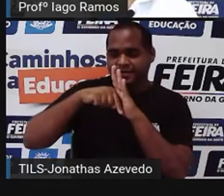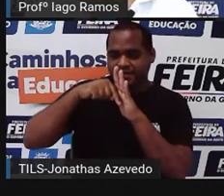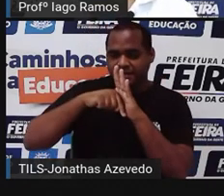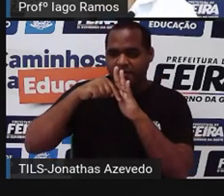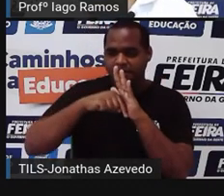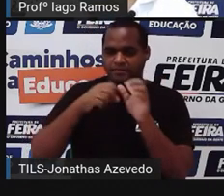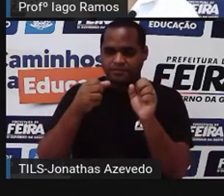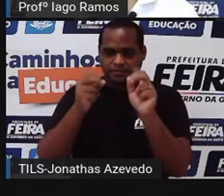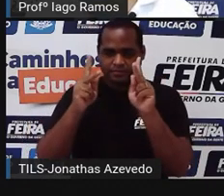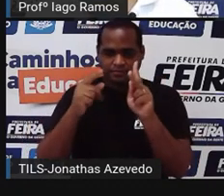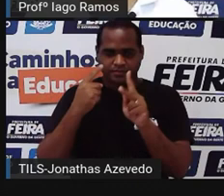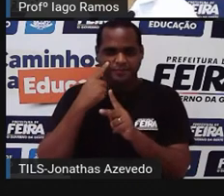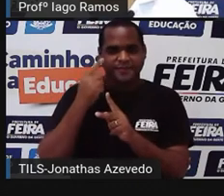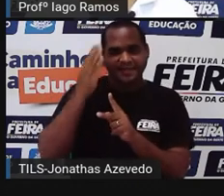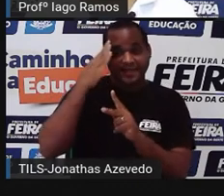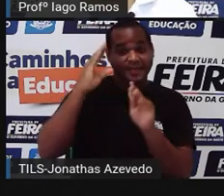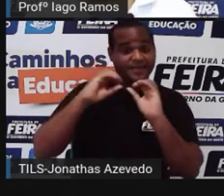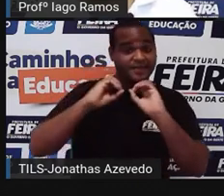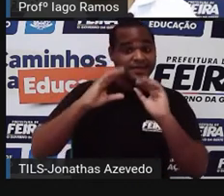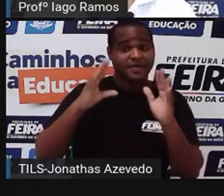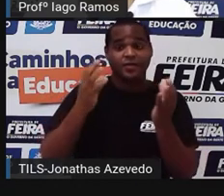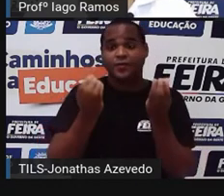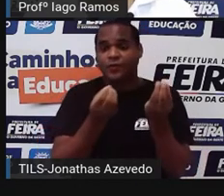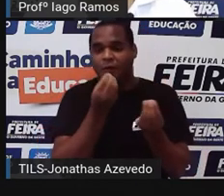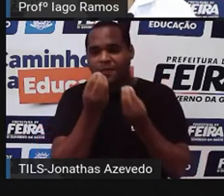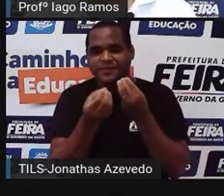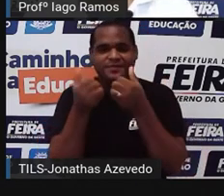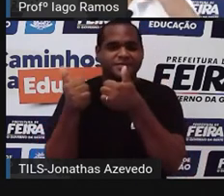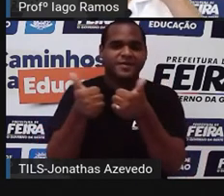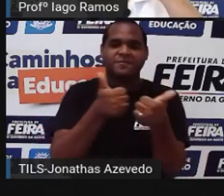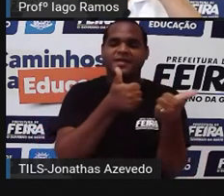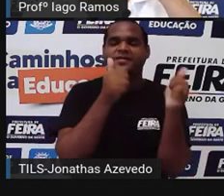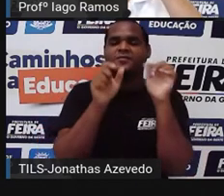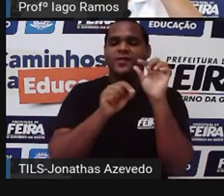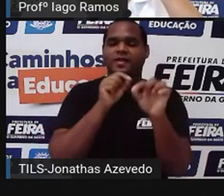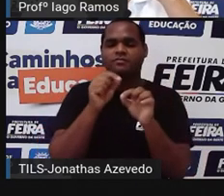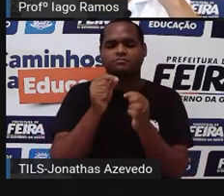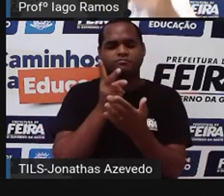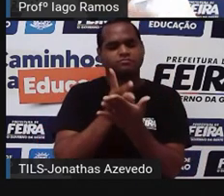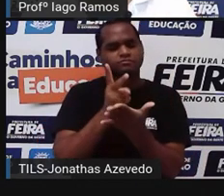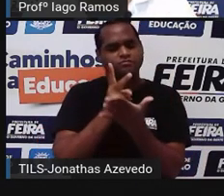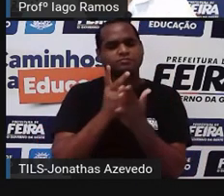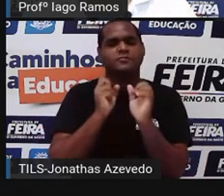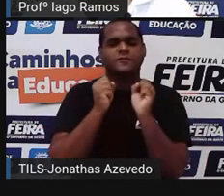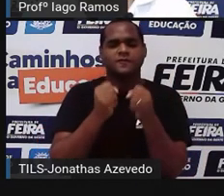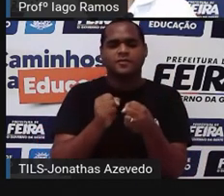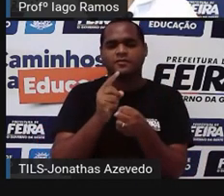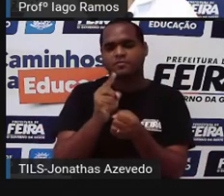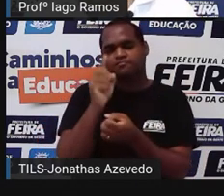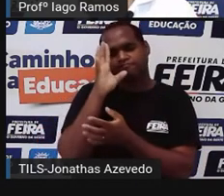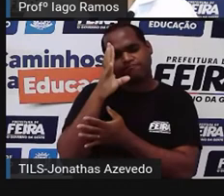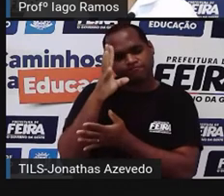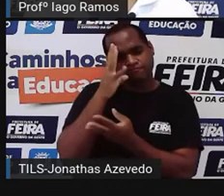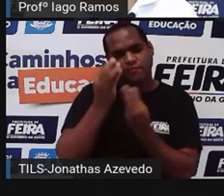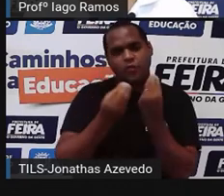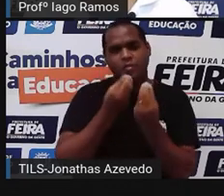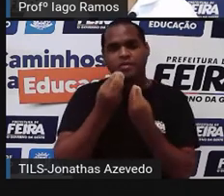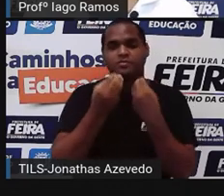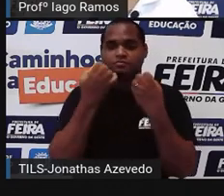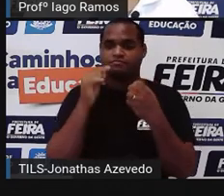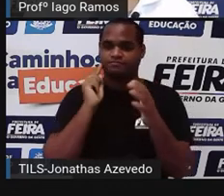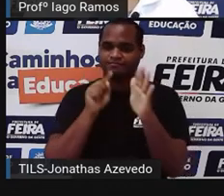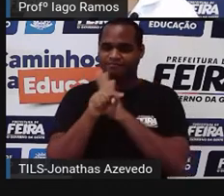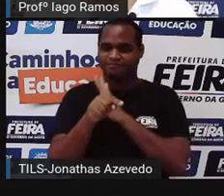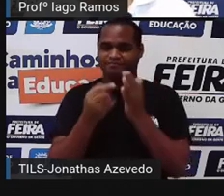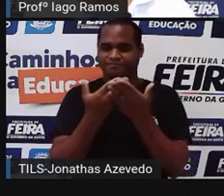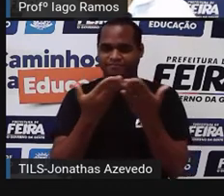ver como é que a gente entendeu que a gente entendeu nessa aula eu sempre faço você pensar nisso através de